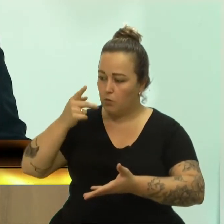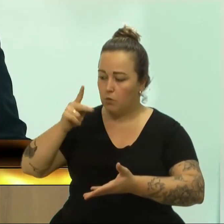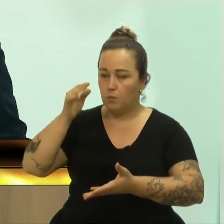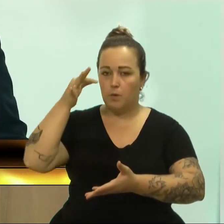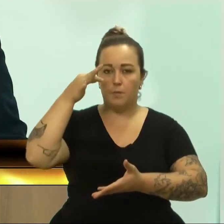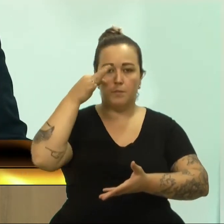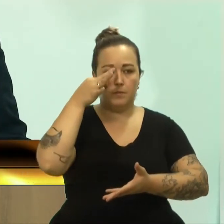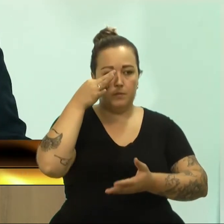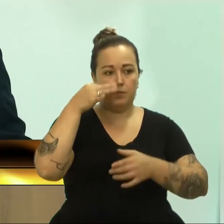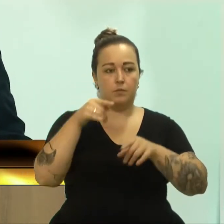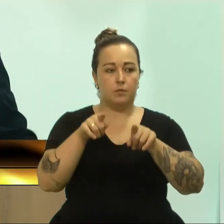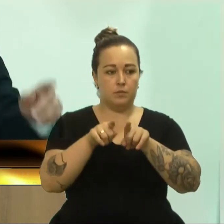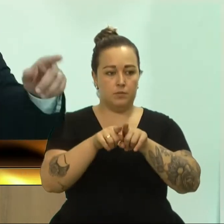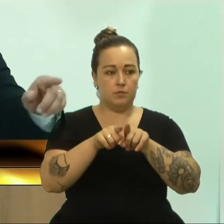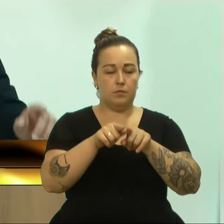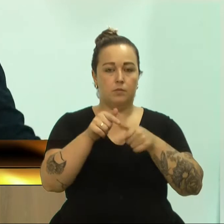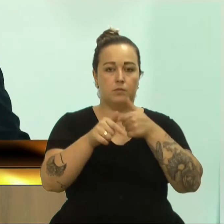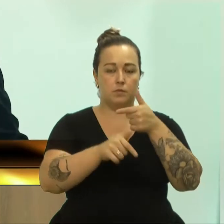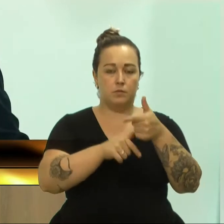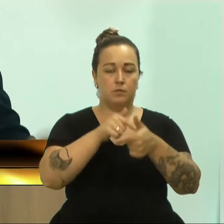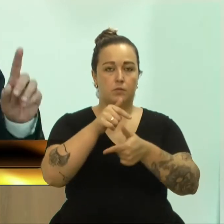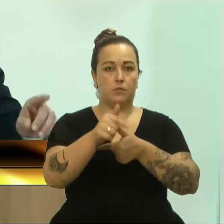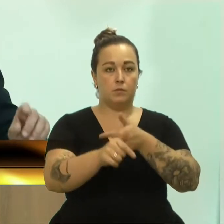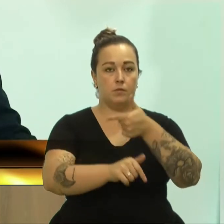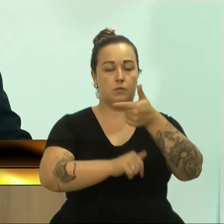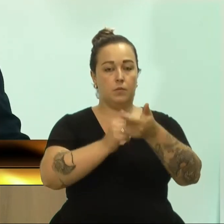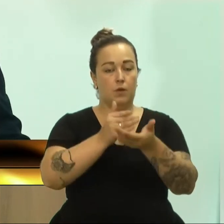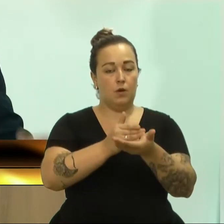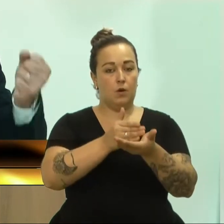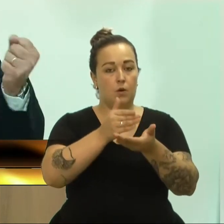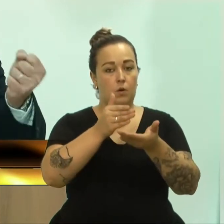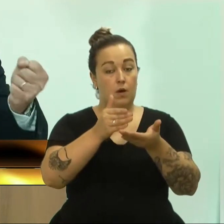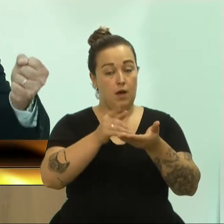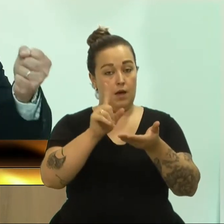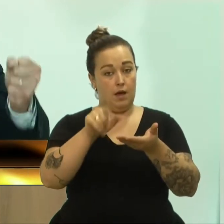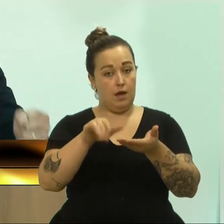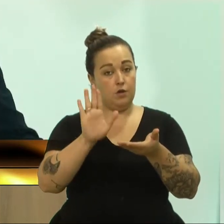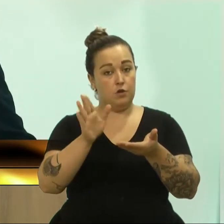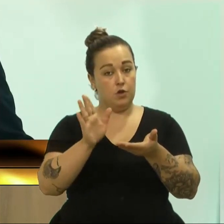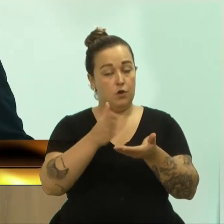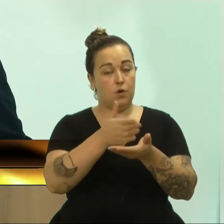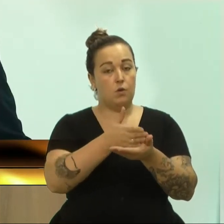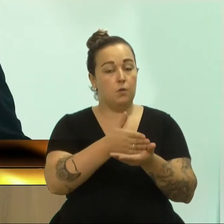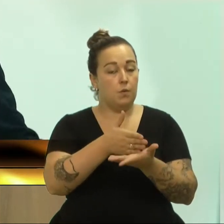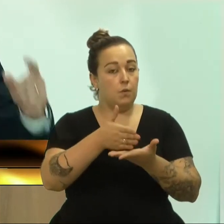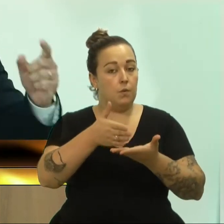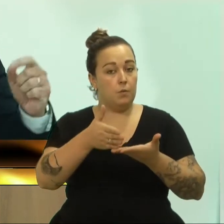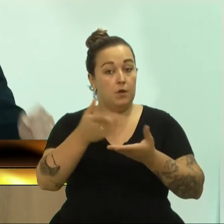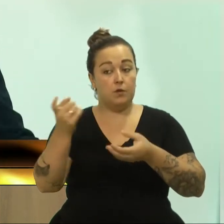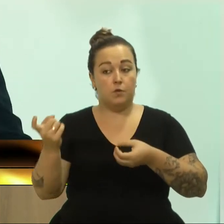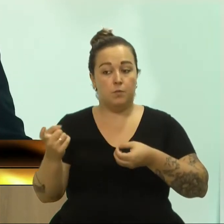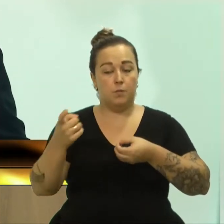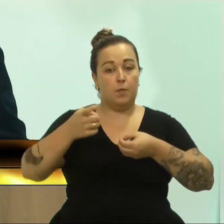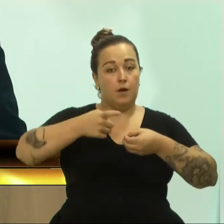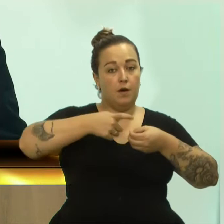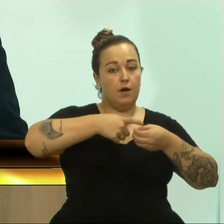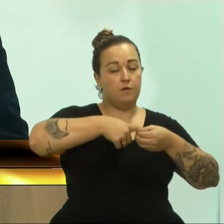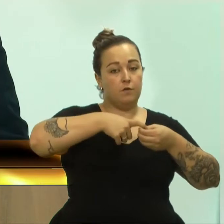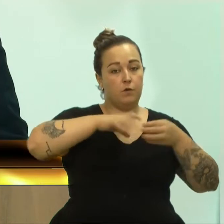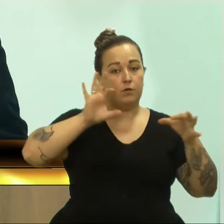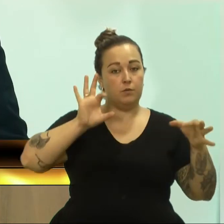da Prefeitura de Caxias do Sul. Isso já é o início de um começo, já é o início de uma volta de uma unidade regional.